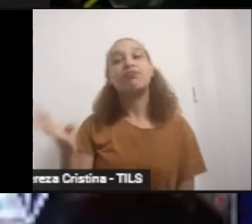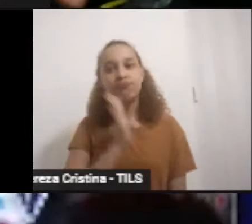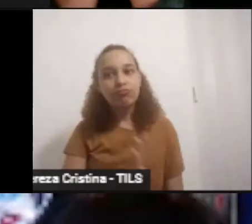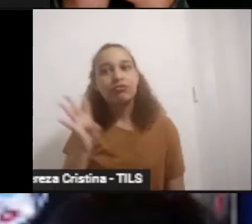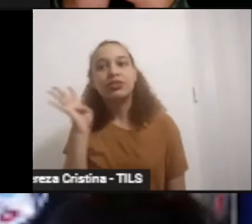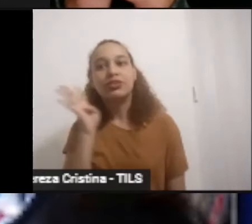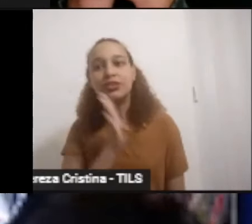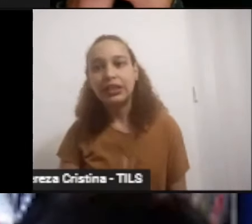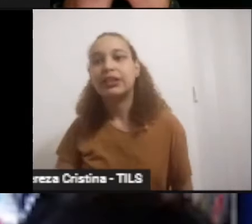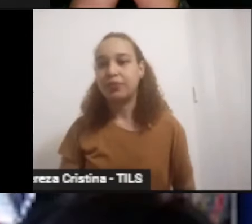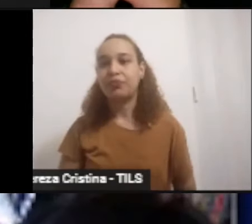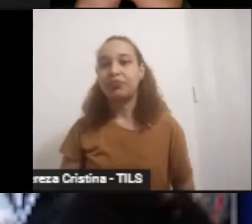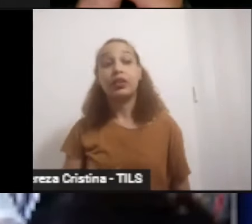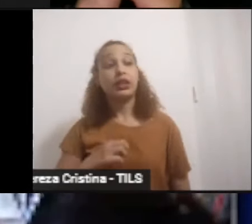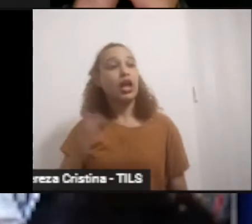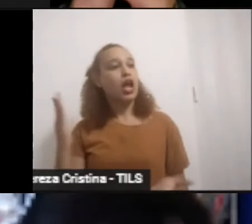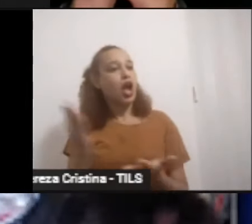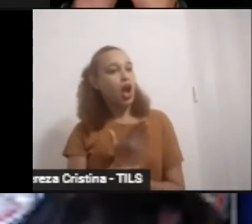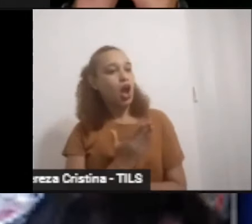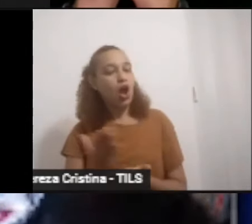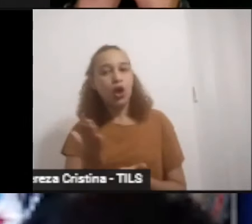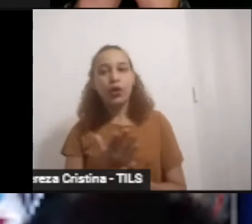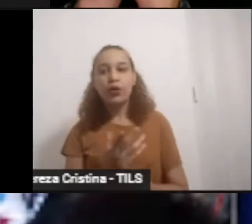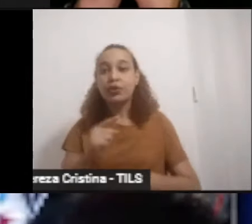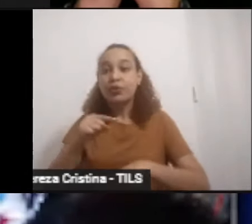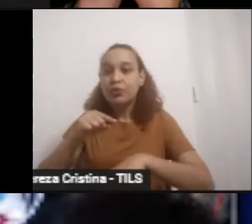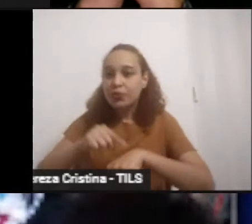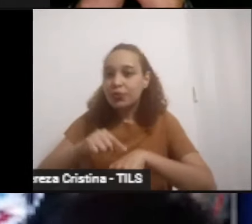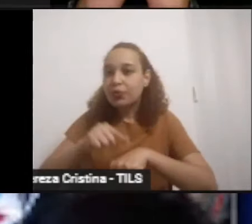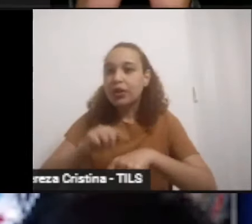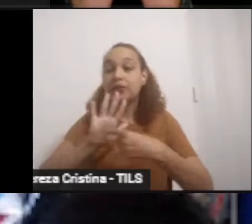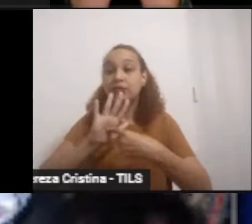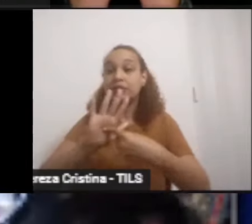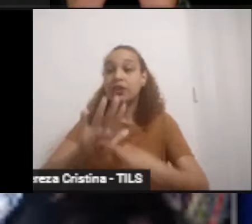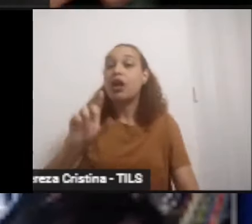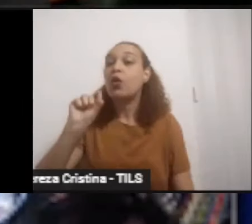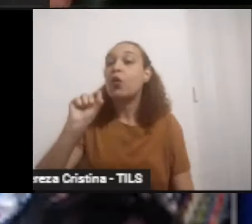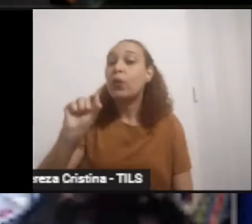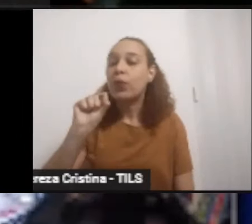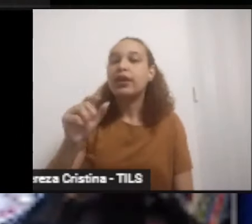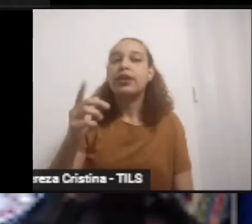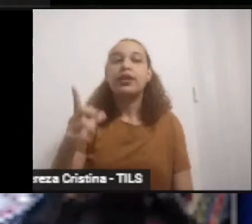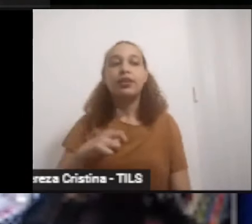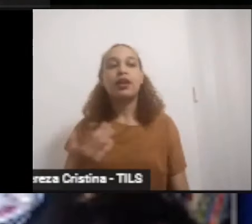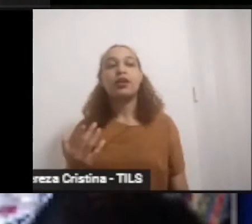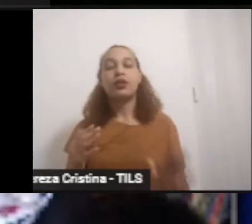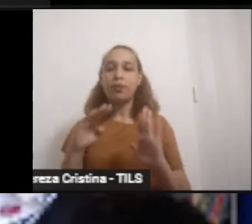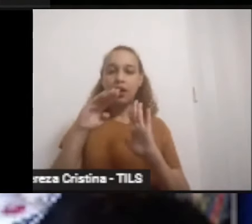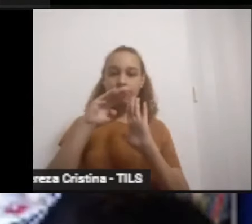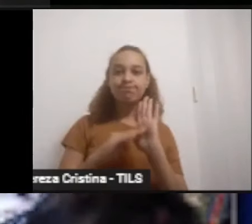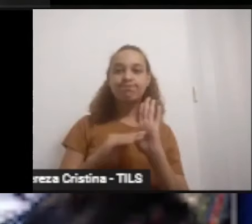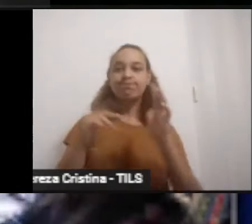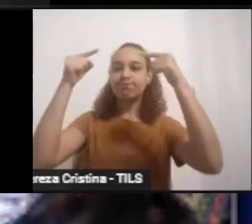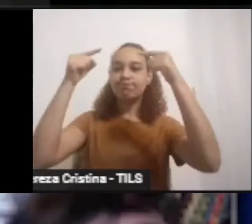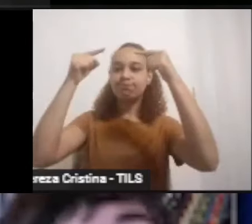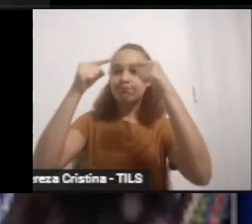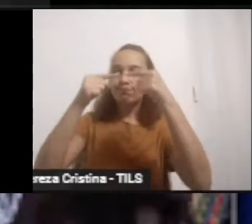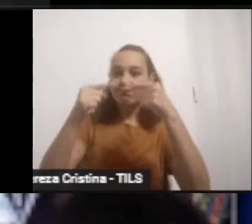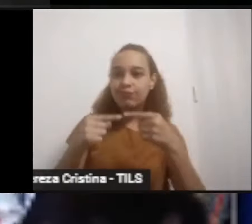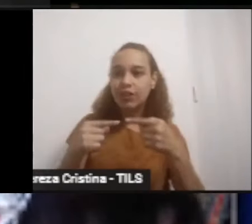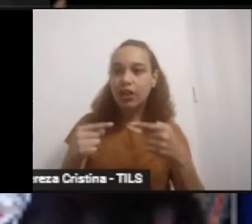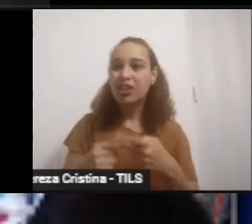tem. Em alguns momentos, a ilustração pode dar a entender que existia também uma relação de violência à mulher, né?